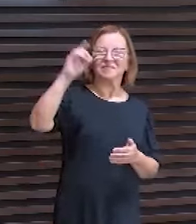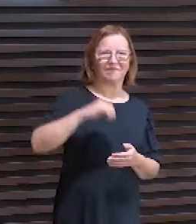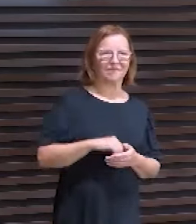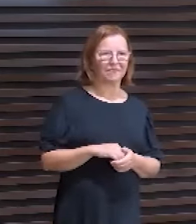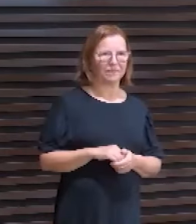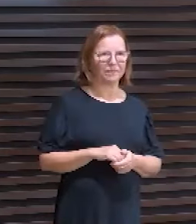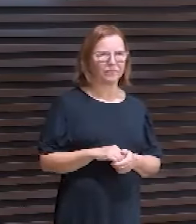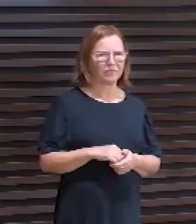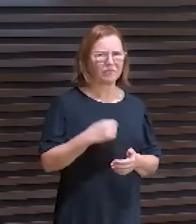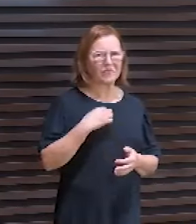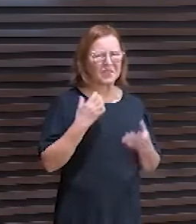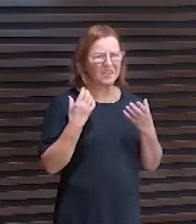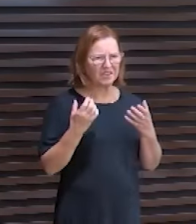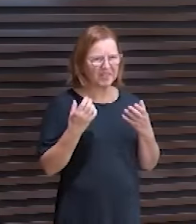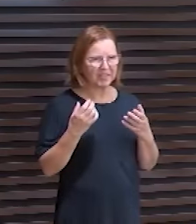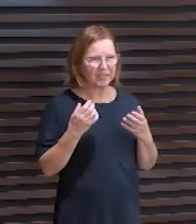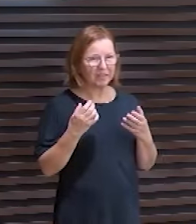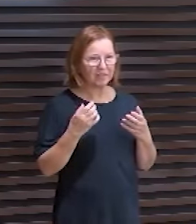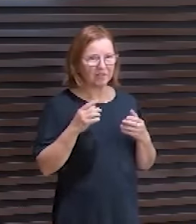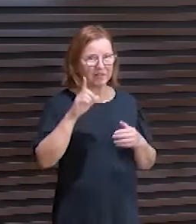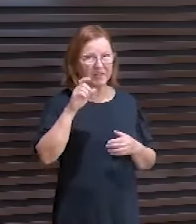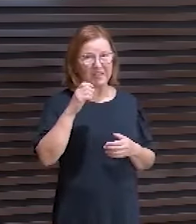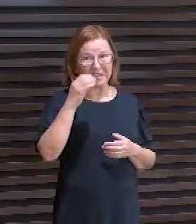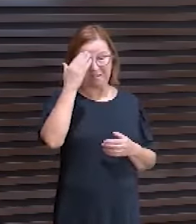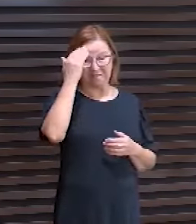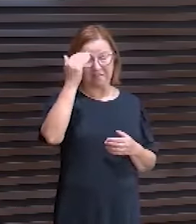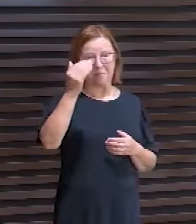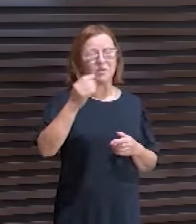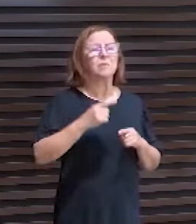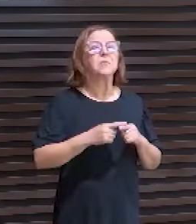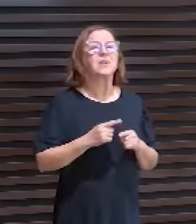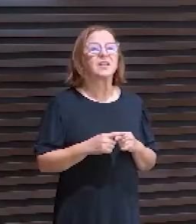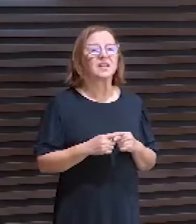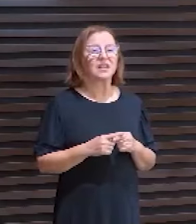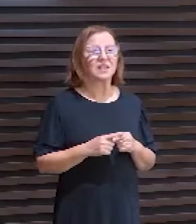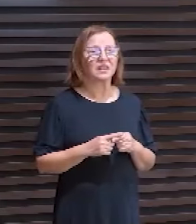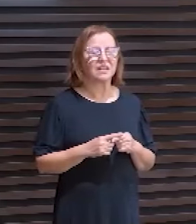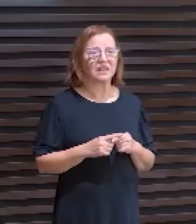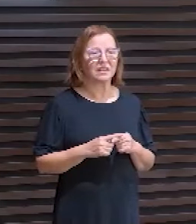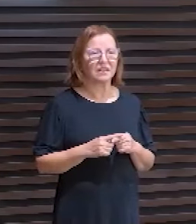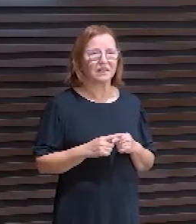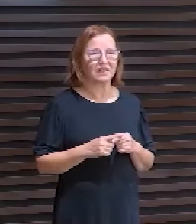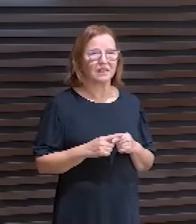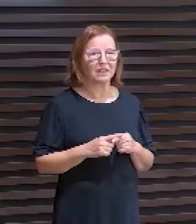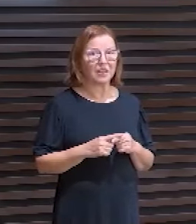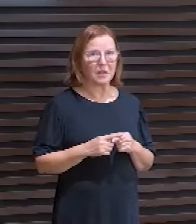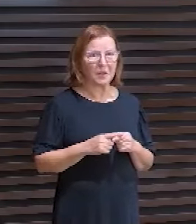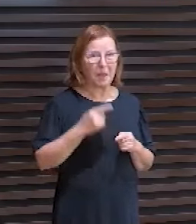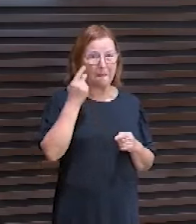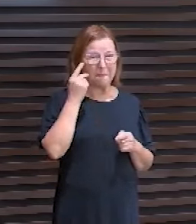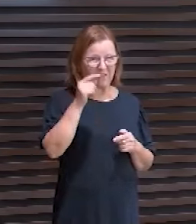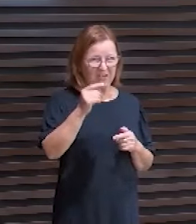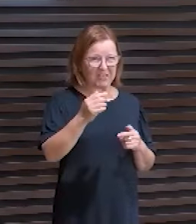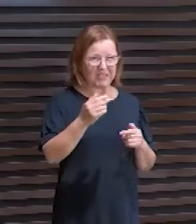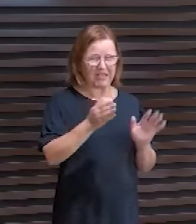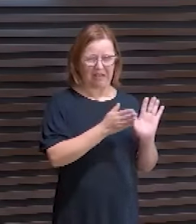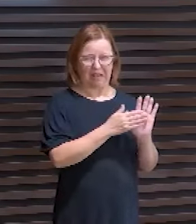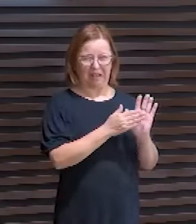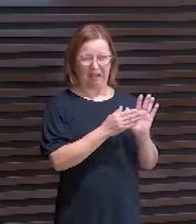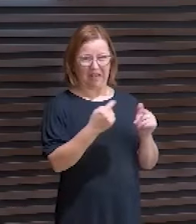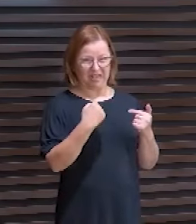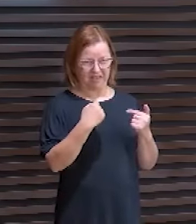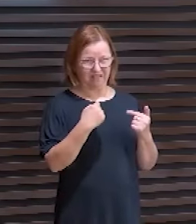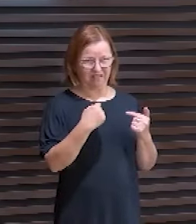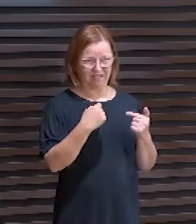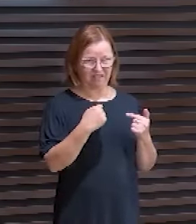eu quero ter mérito para quem Para você que é tão pecador quanto eu eu quero parecer que eu sou